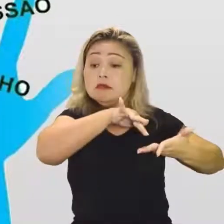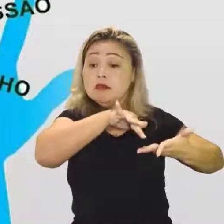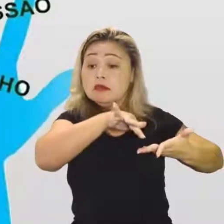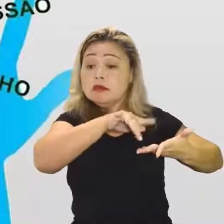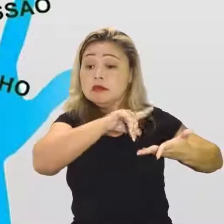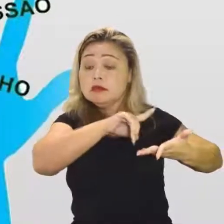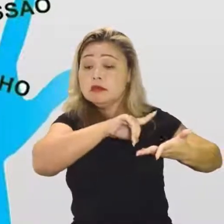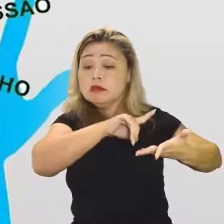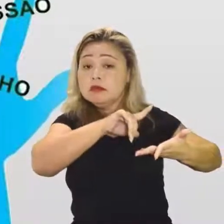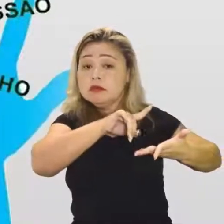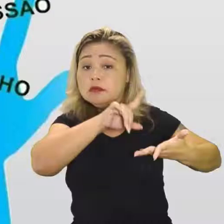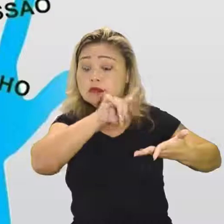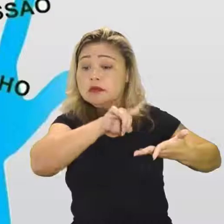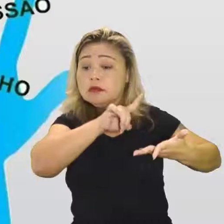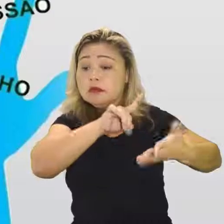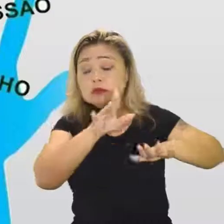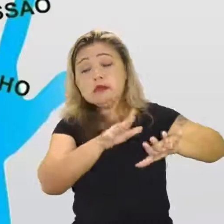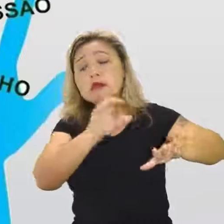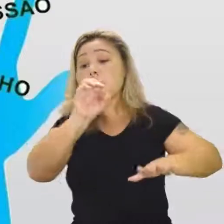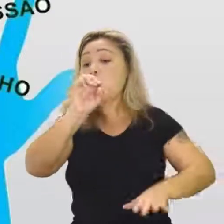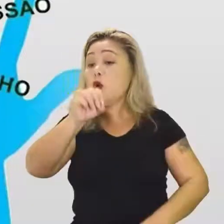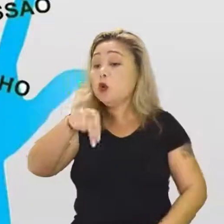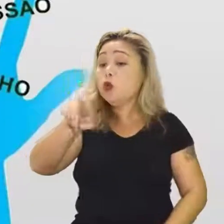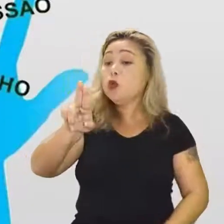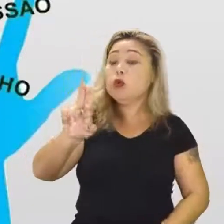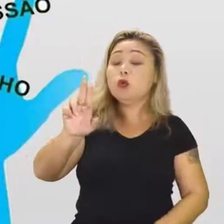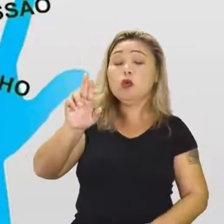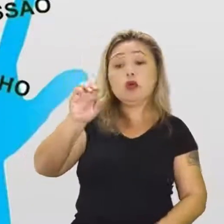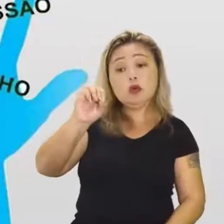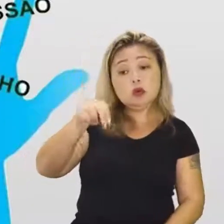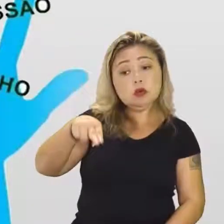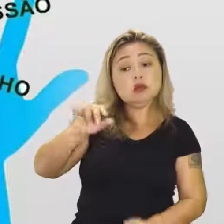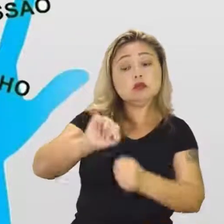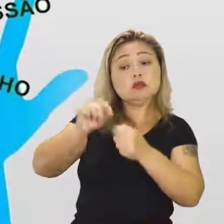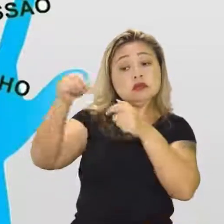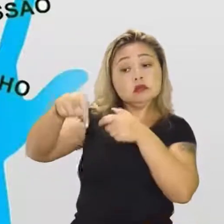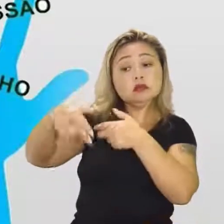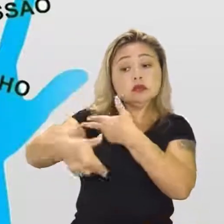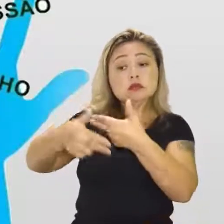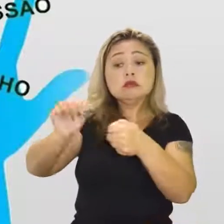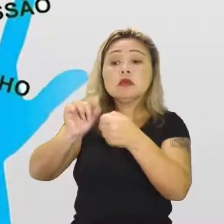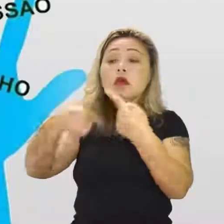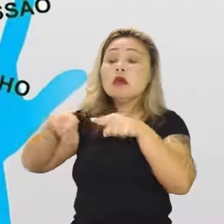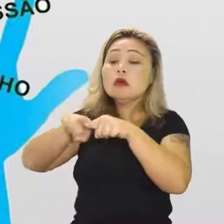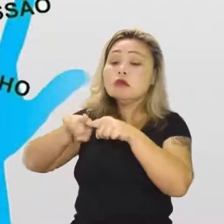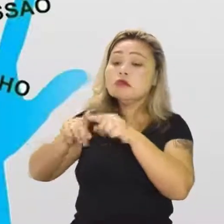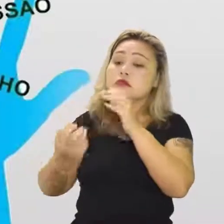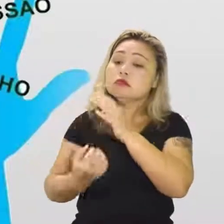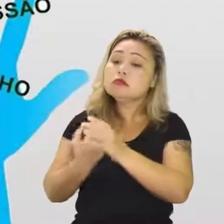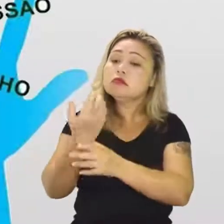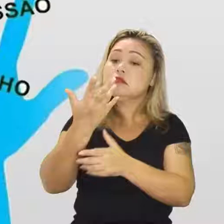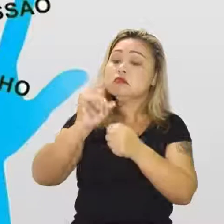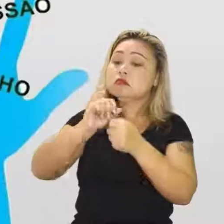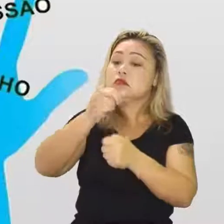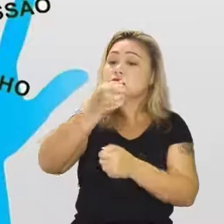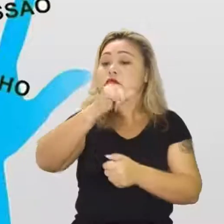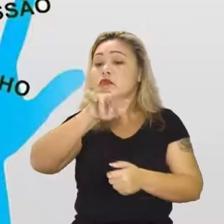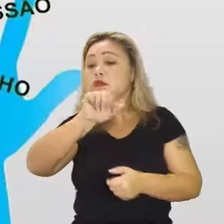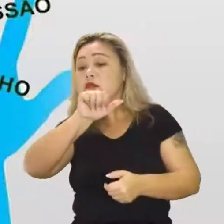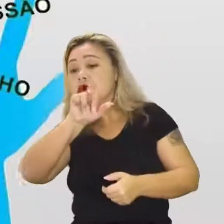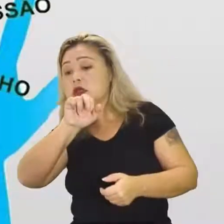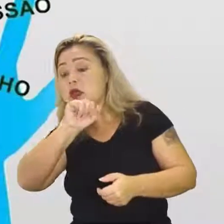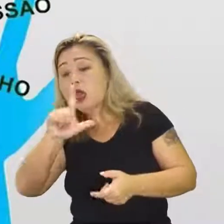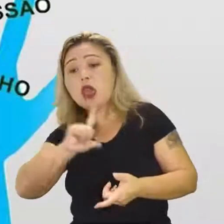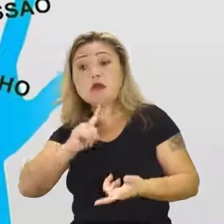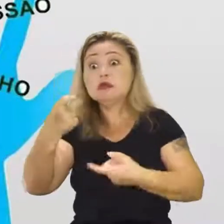aonde a ONU ela vai ser importante, inclusive é a ONU que cria o Estado de Israel, que depois cria todo esse conflito que tem